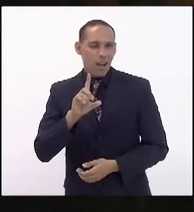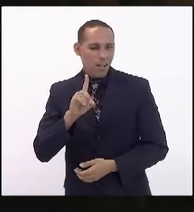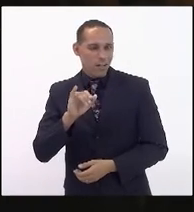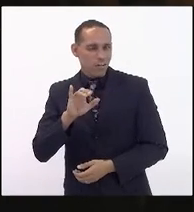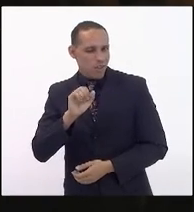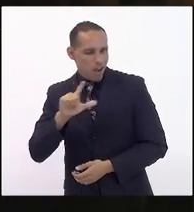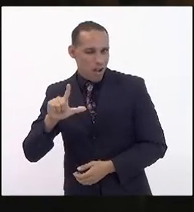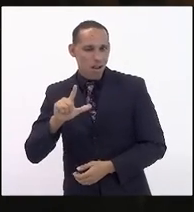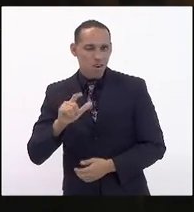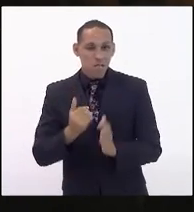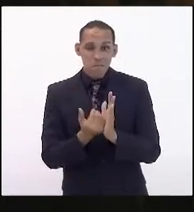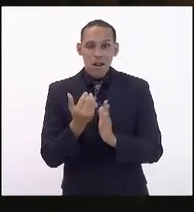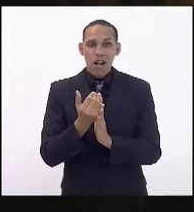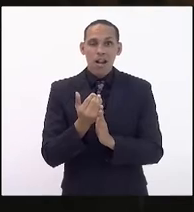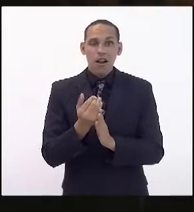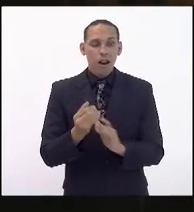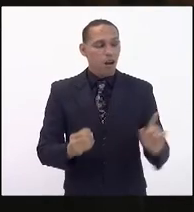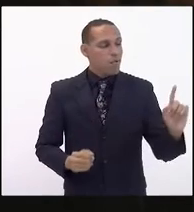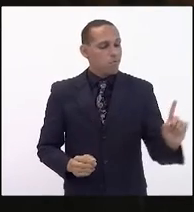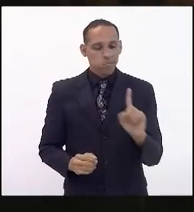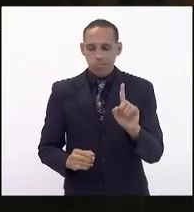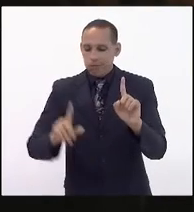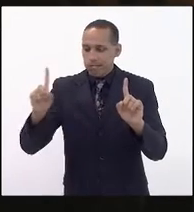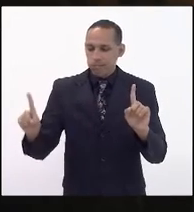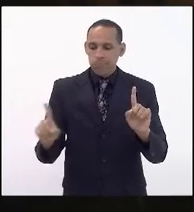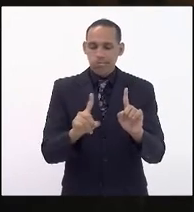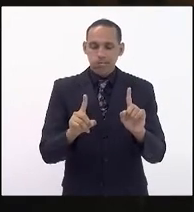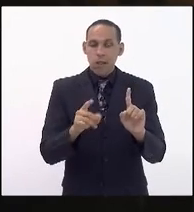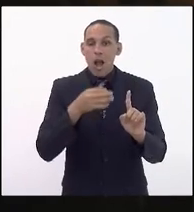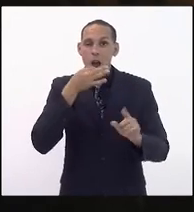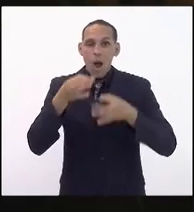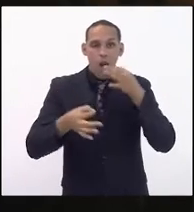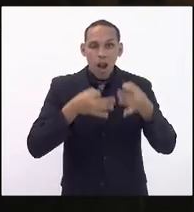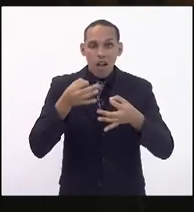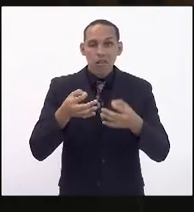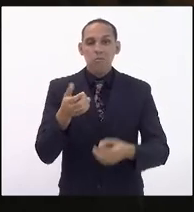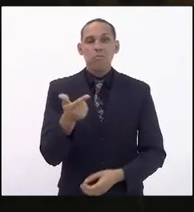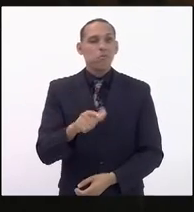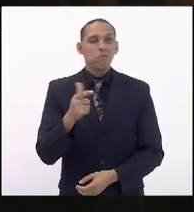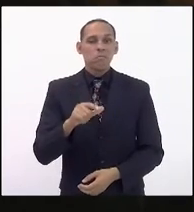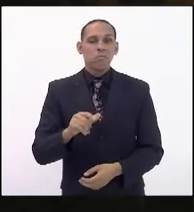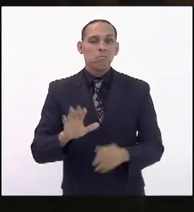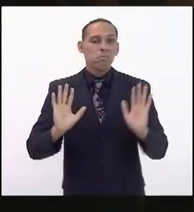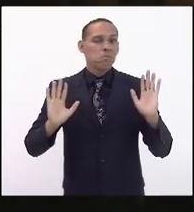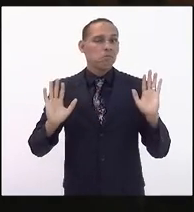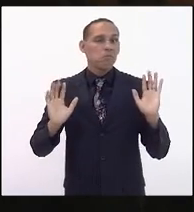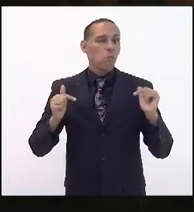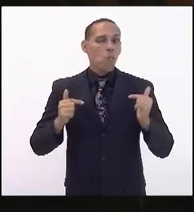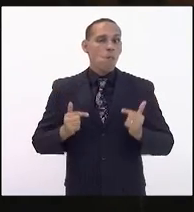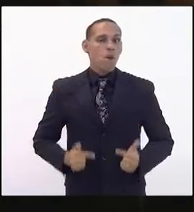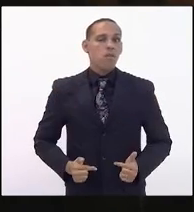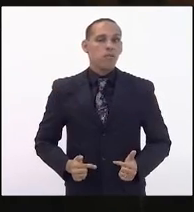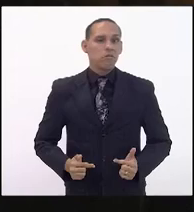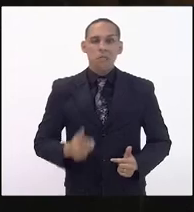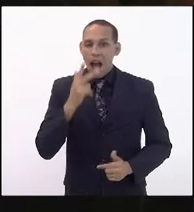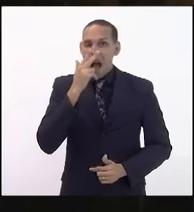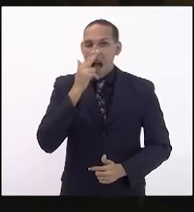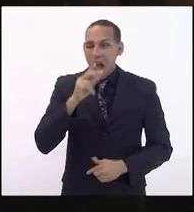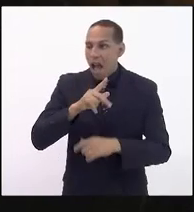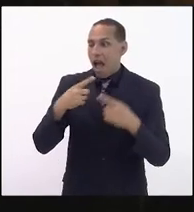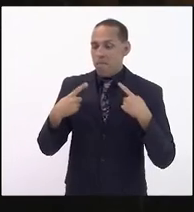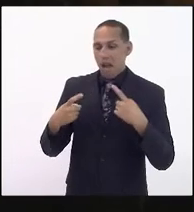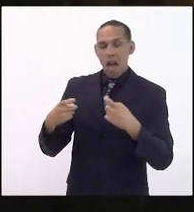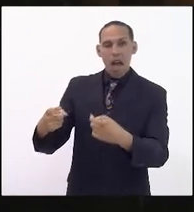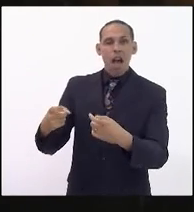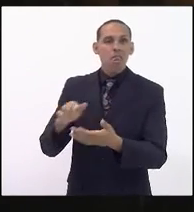não se posicionam sobre o tema como não tivesse havendo Invasão